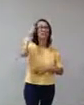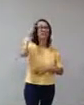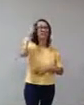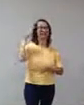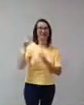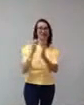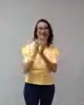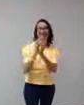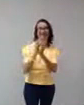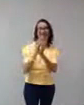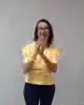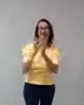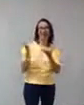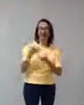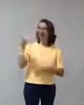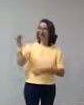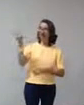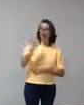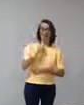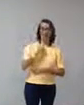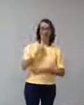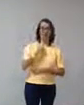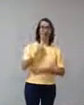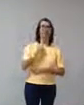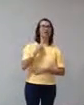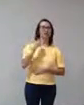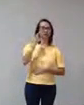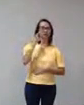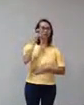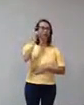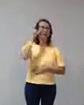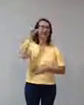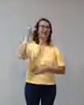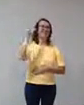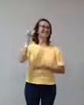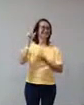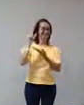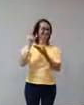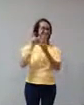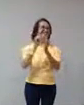agora que eu estou vendo, eu comecei a enxergar o neurônio ali também.